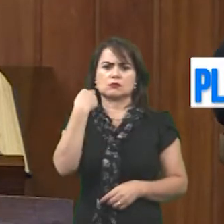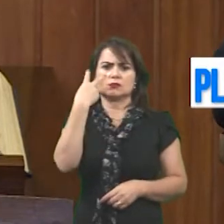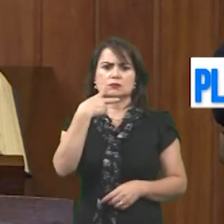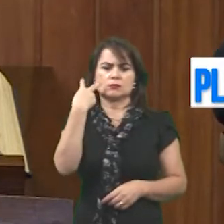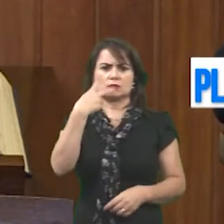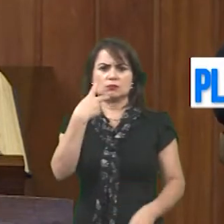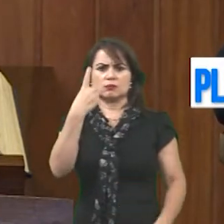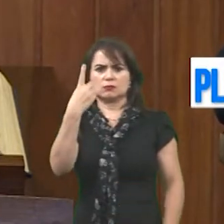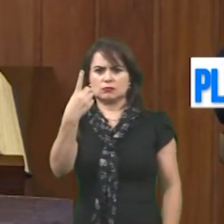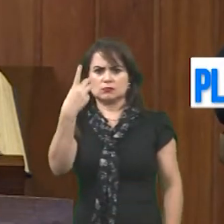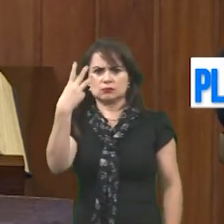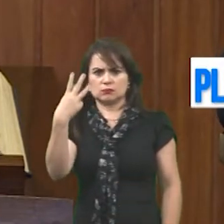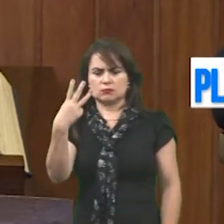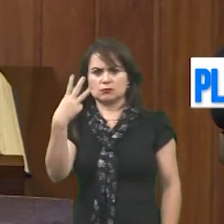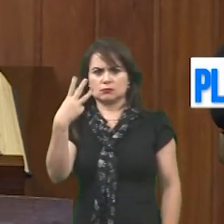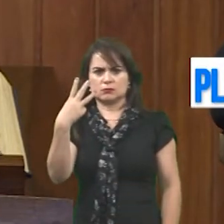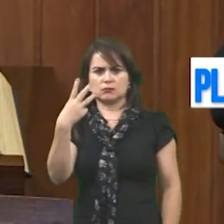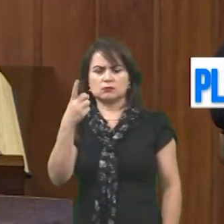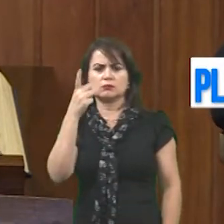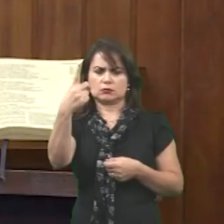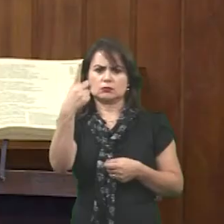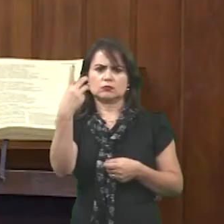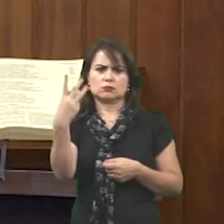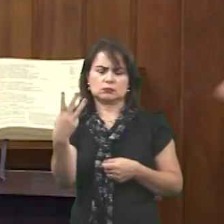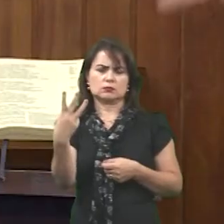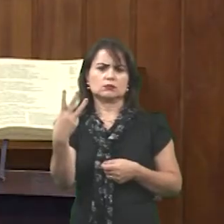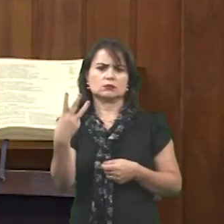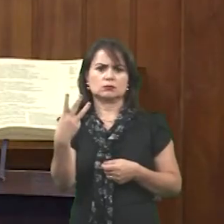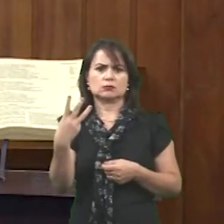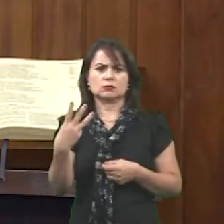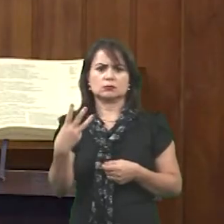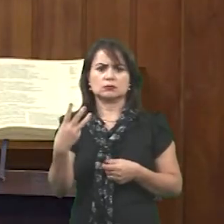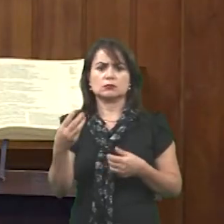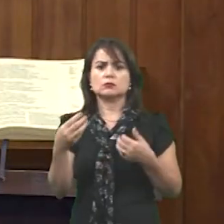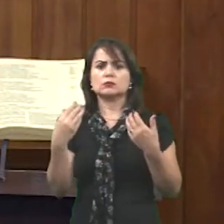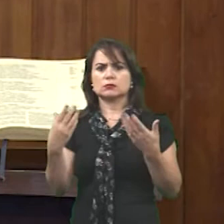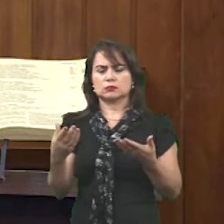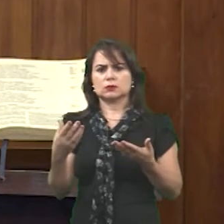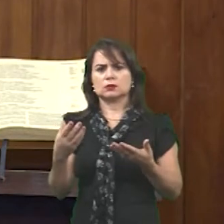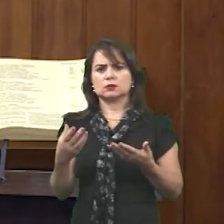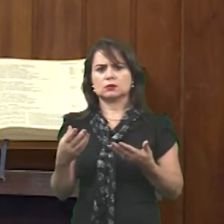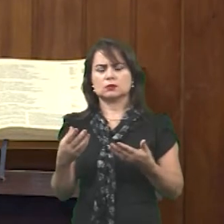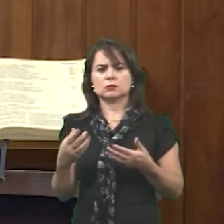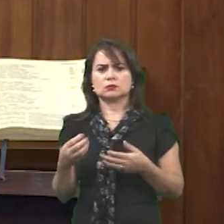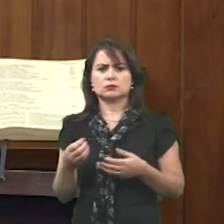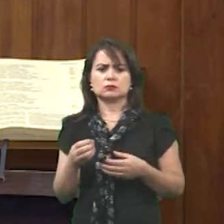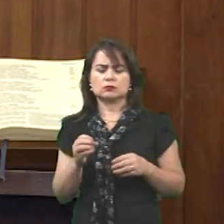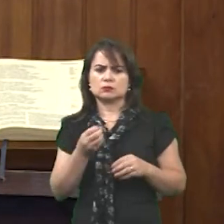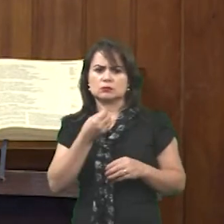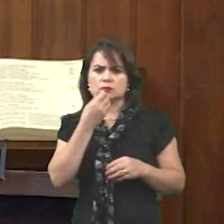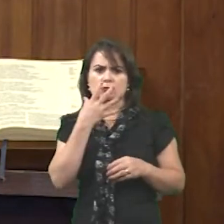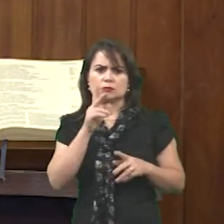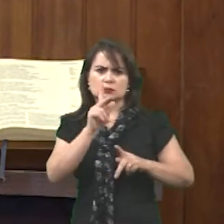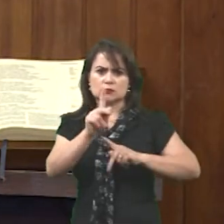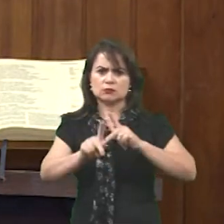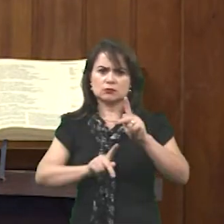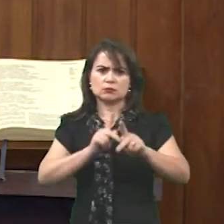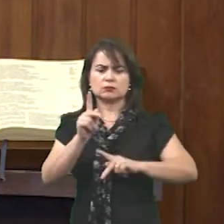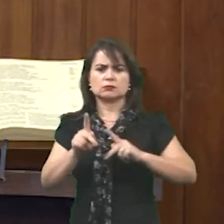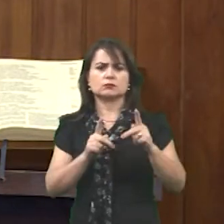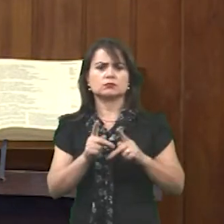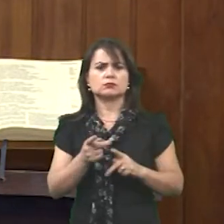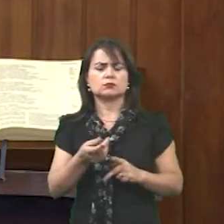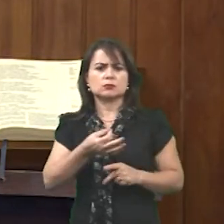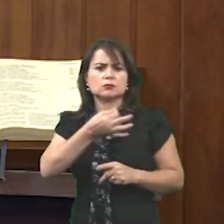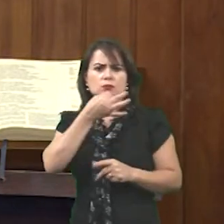cidade sem representada nesse instante pela supremacia do bem coletivo sobre o interesse pessoal